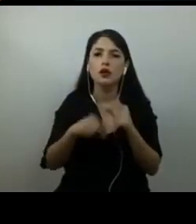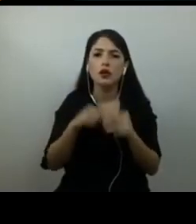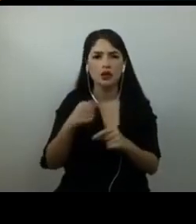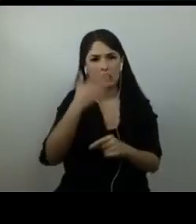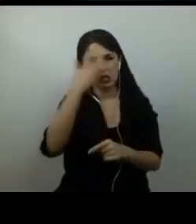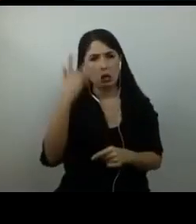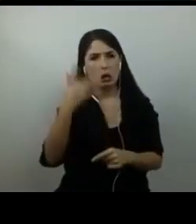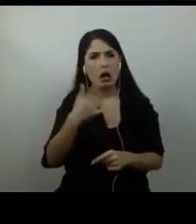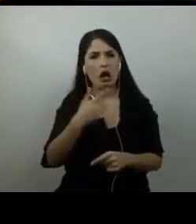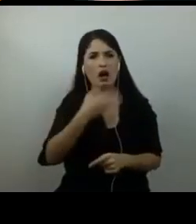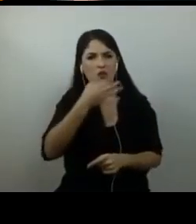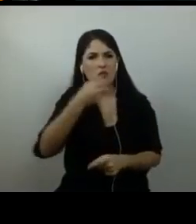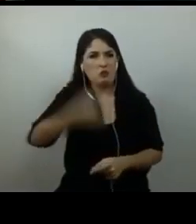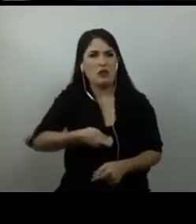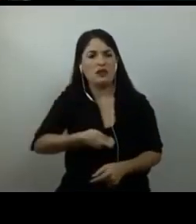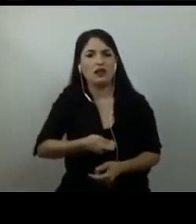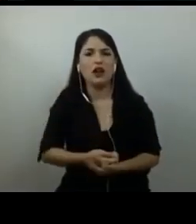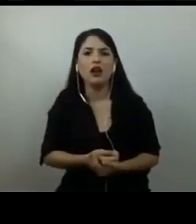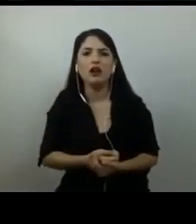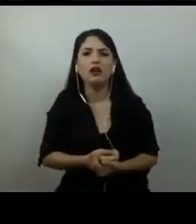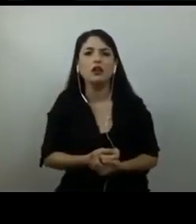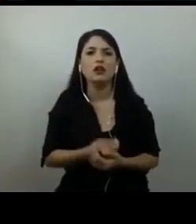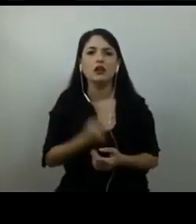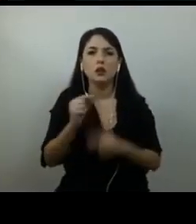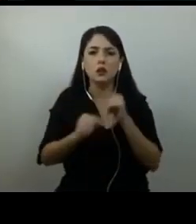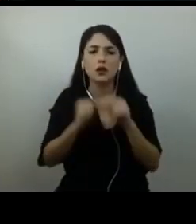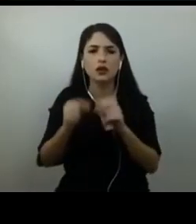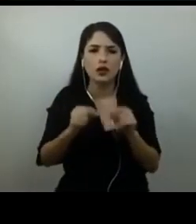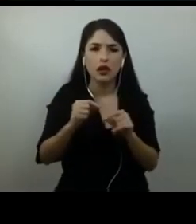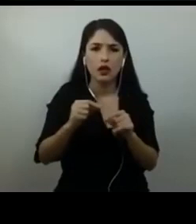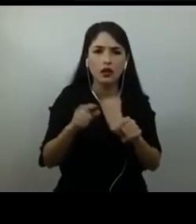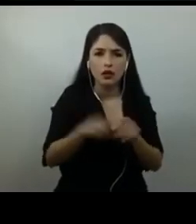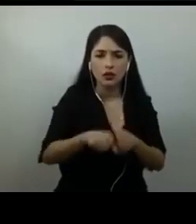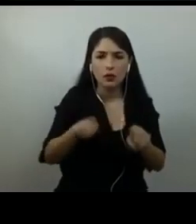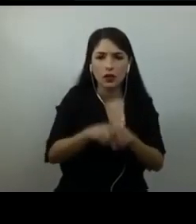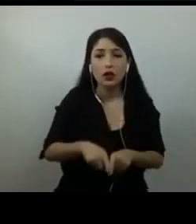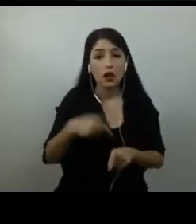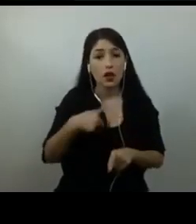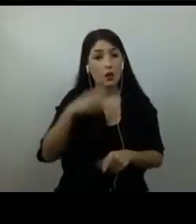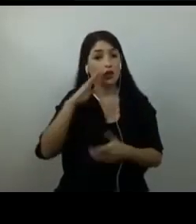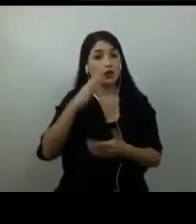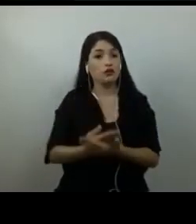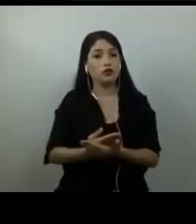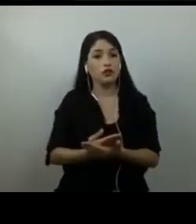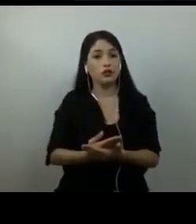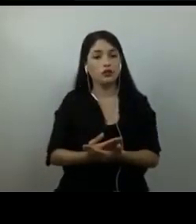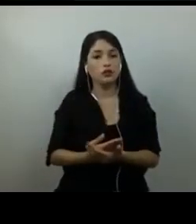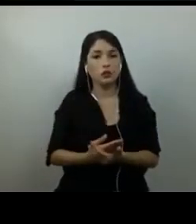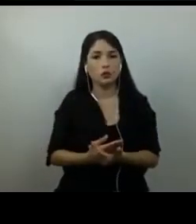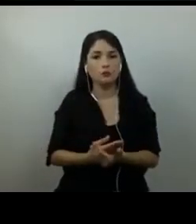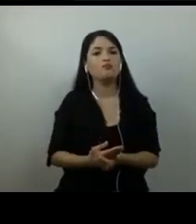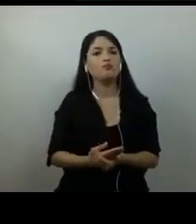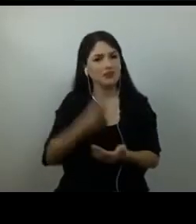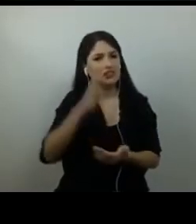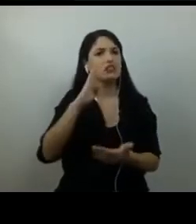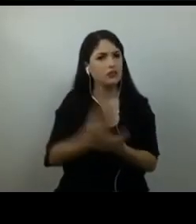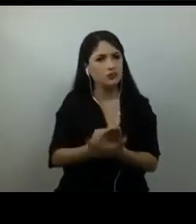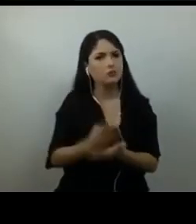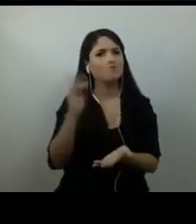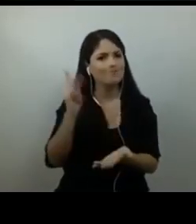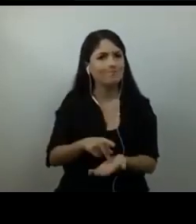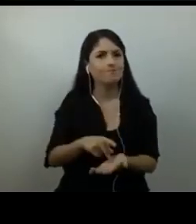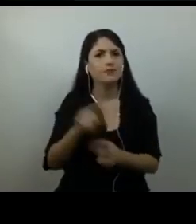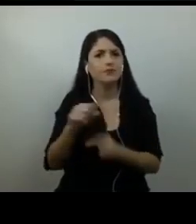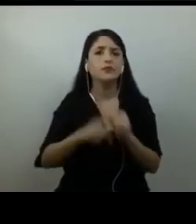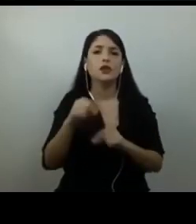autoritários, a fragilização das instituições e tudo mais. E eu creio, com toda a franqueza, que o Supremo, com o papel